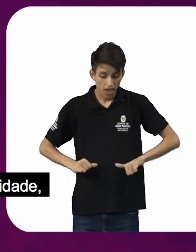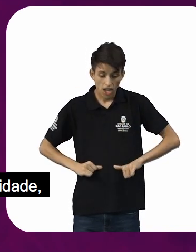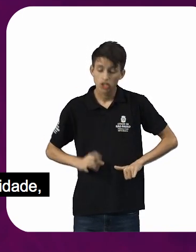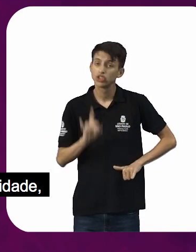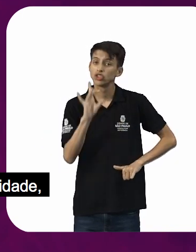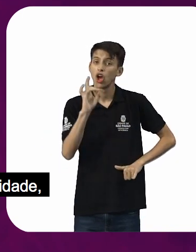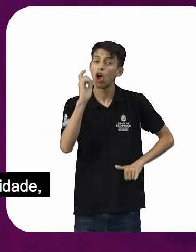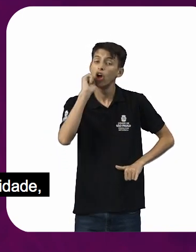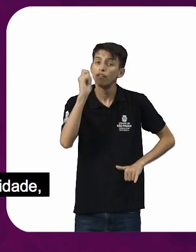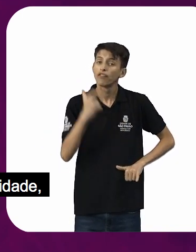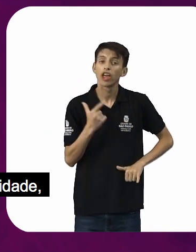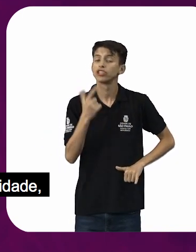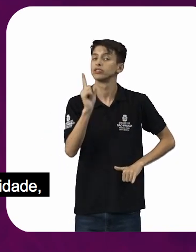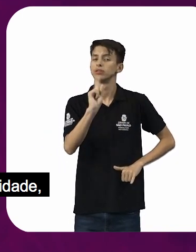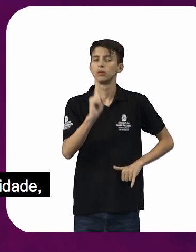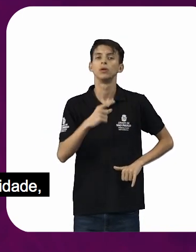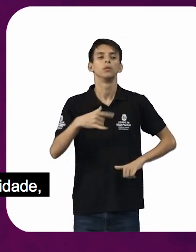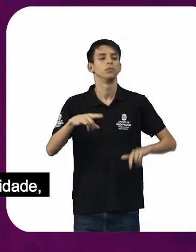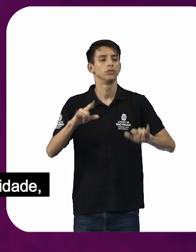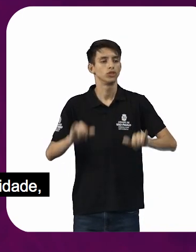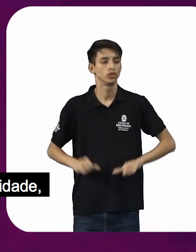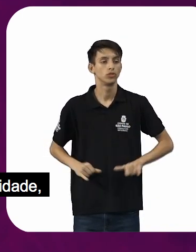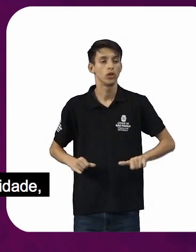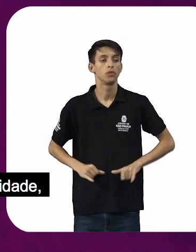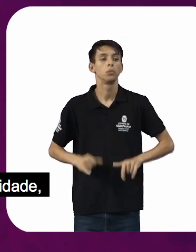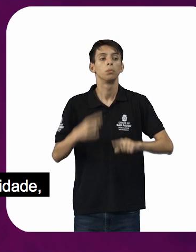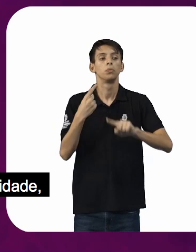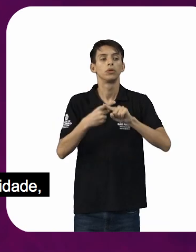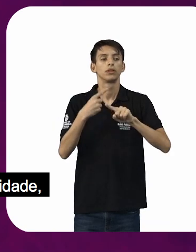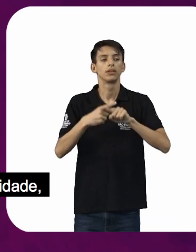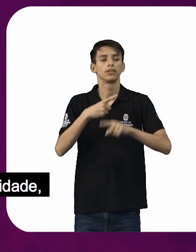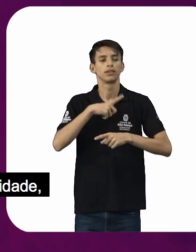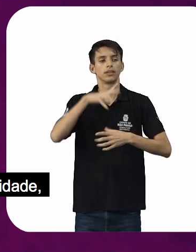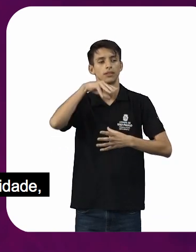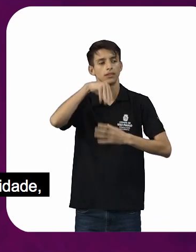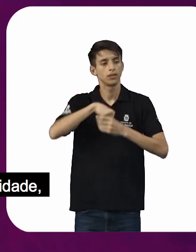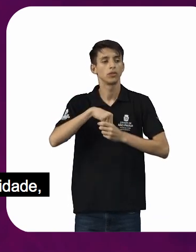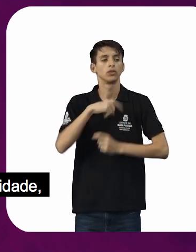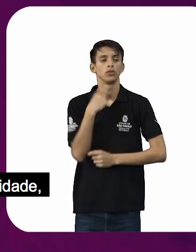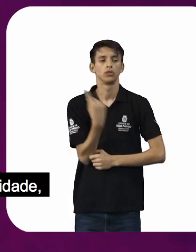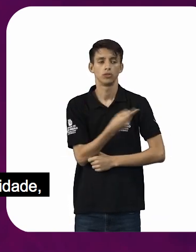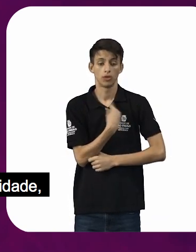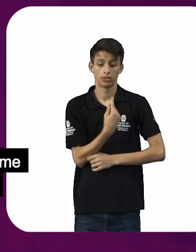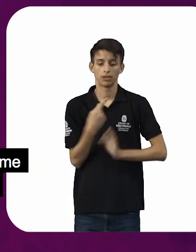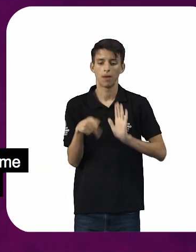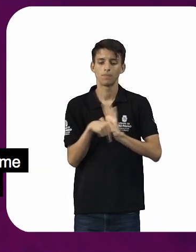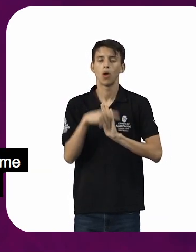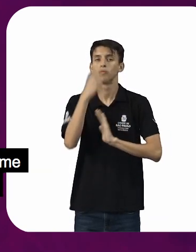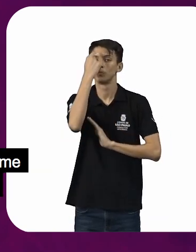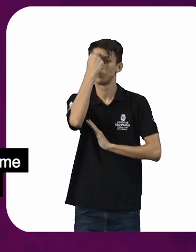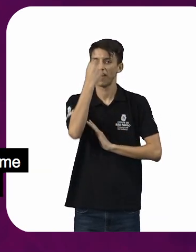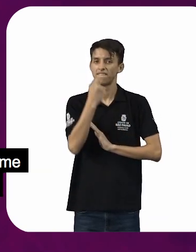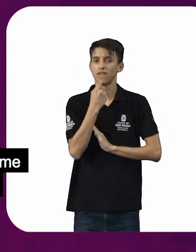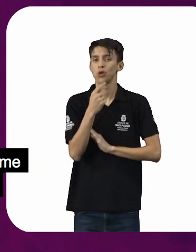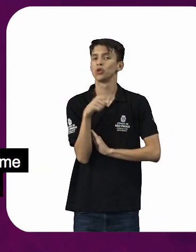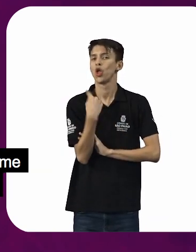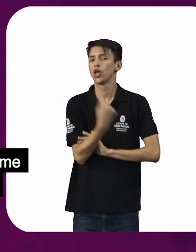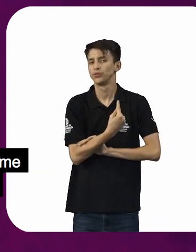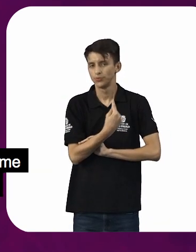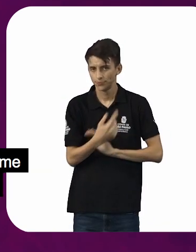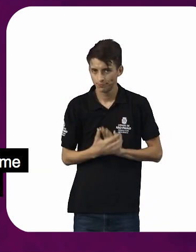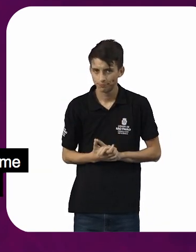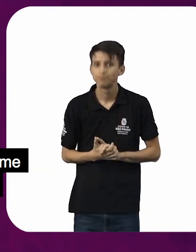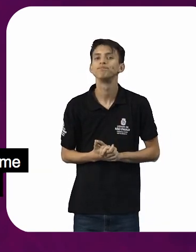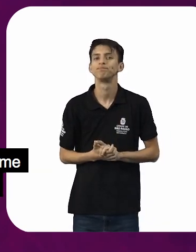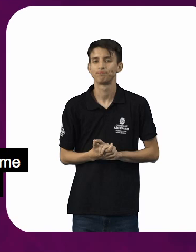ofende, ele fere porque ele atinge aquilo que a gente tem de mais importante, que é a nossa personalidade, quem nós somos. Então,